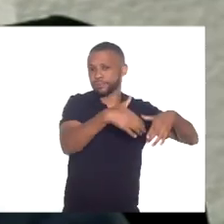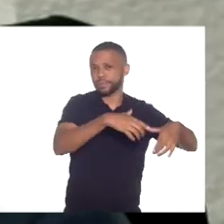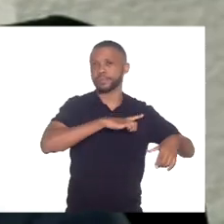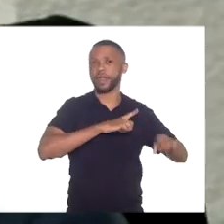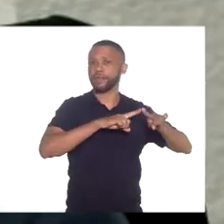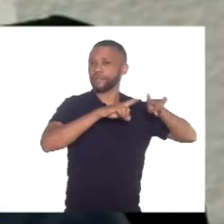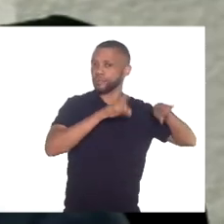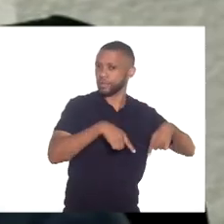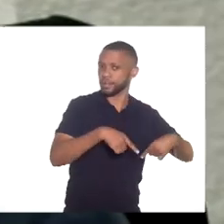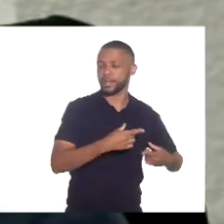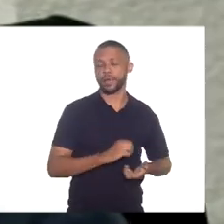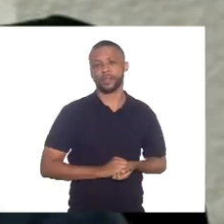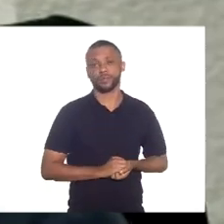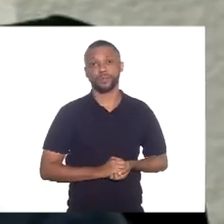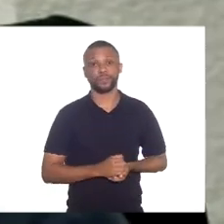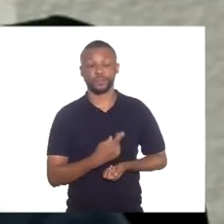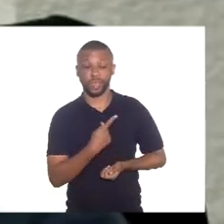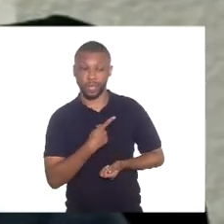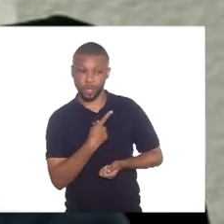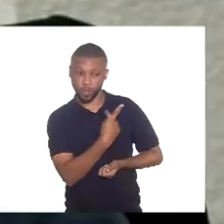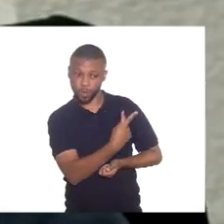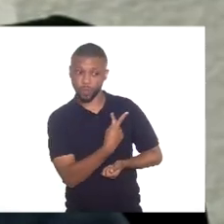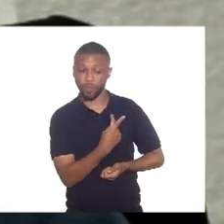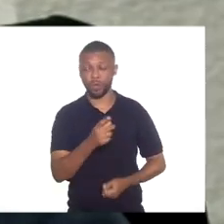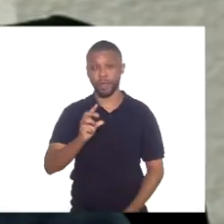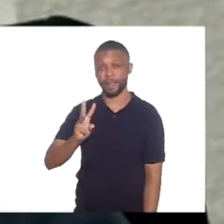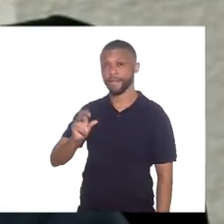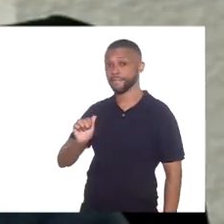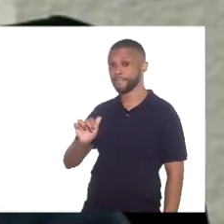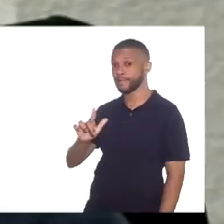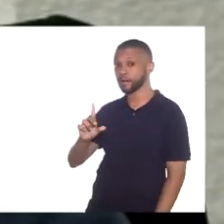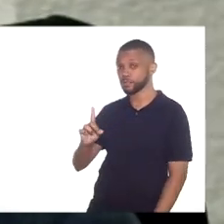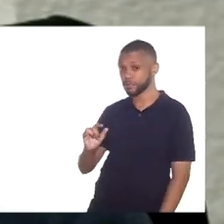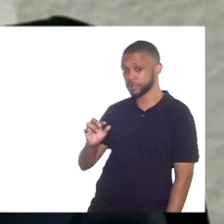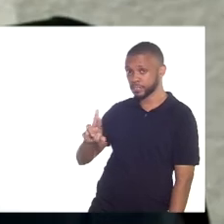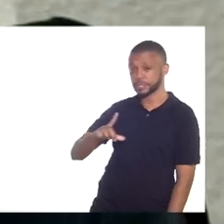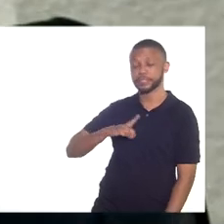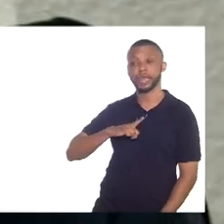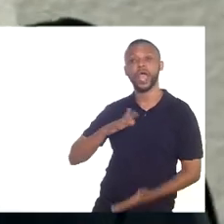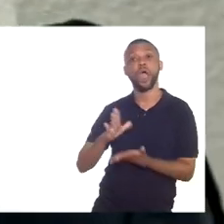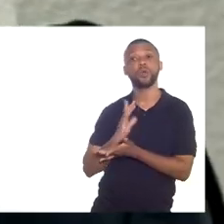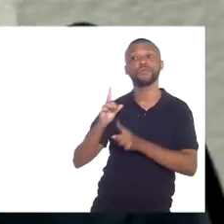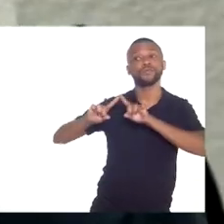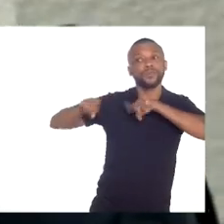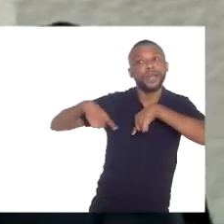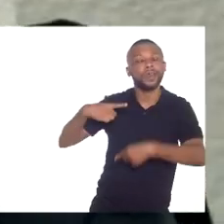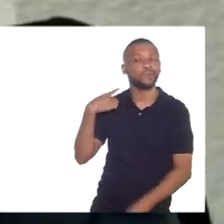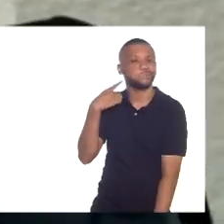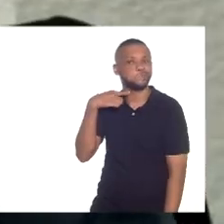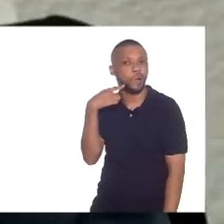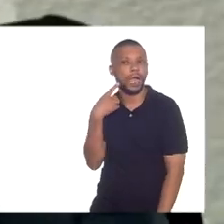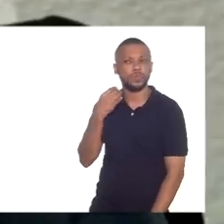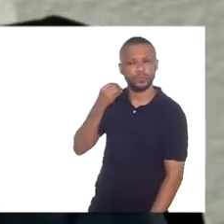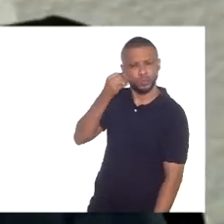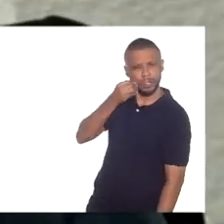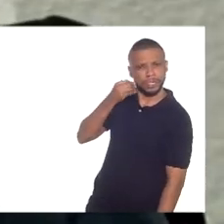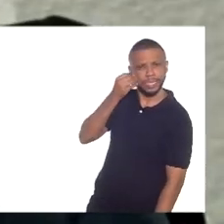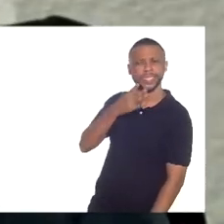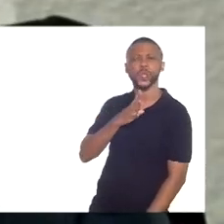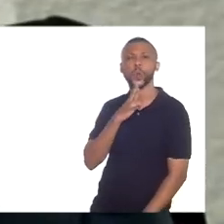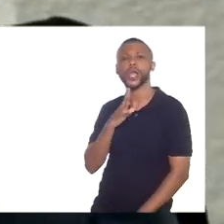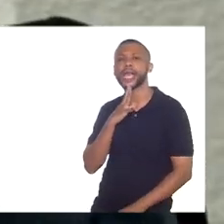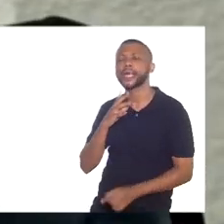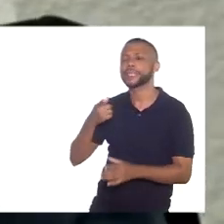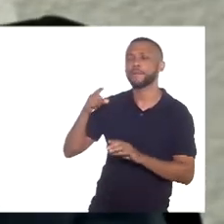Aldir Pires, que é uma pessoa muito experiente aqui na casa, advogado, experiente em orçamento, em legislação,